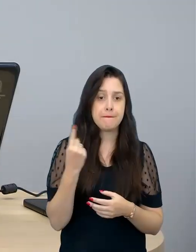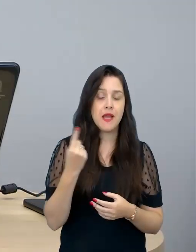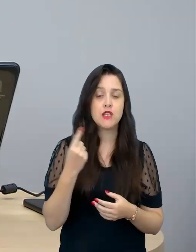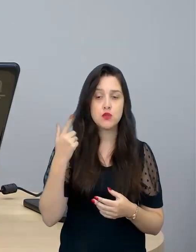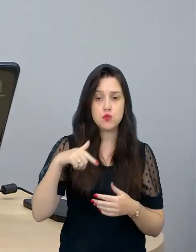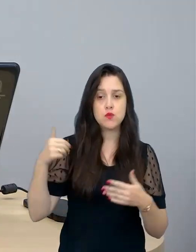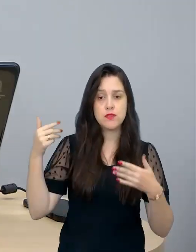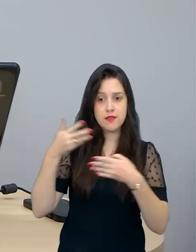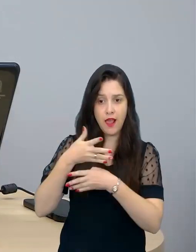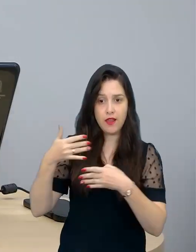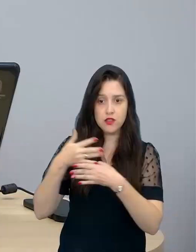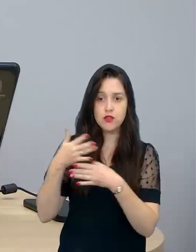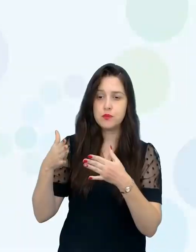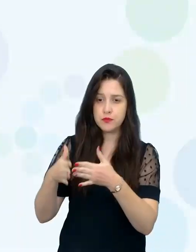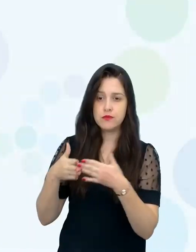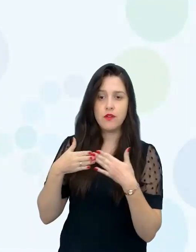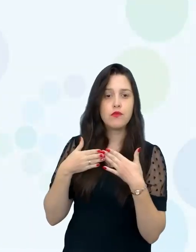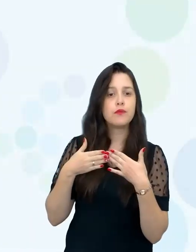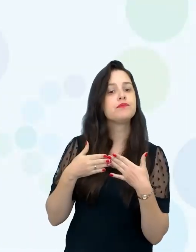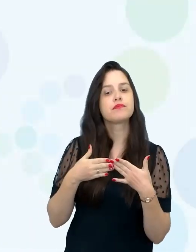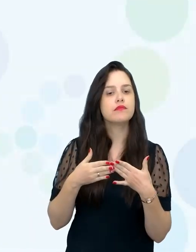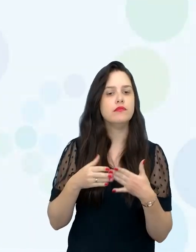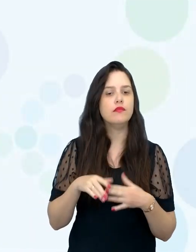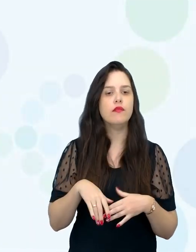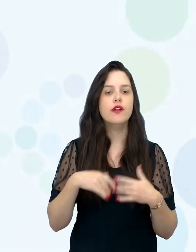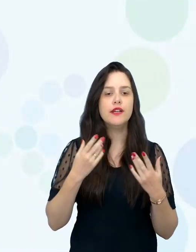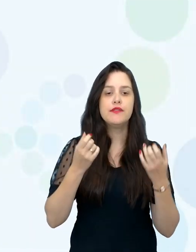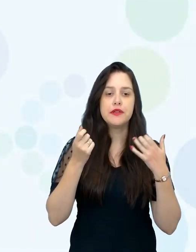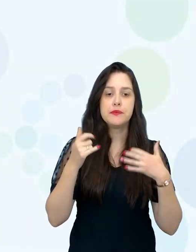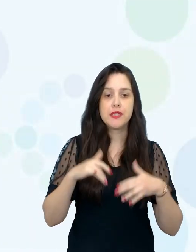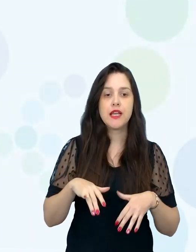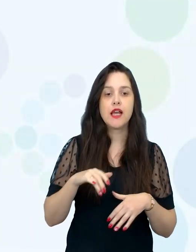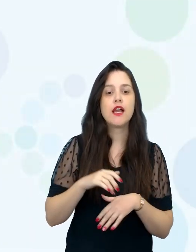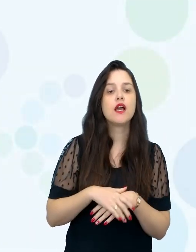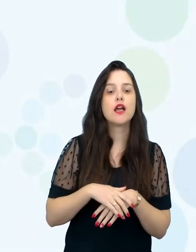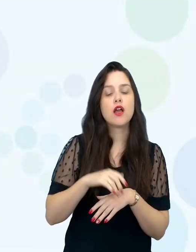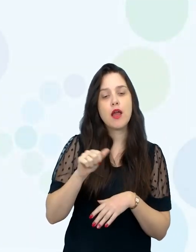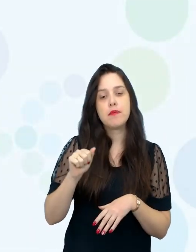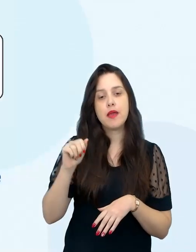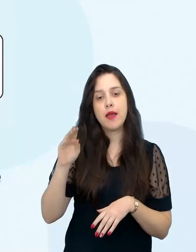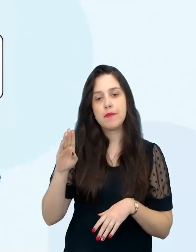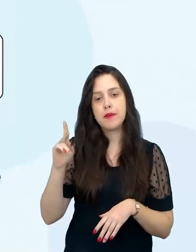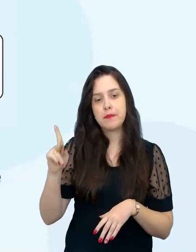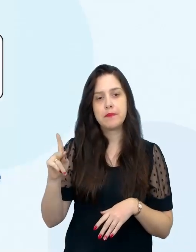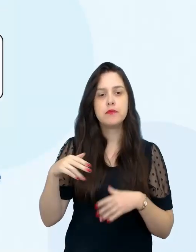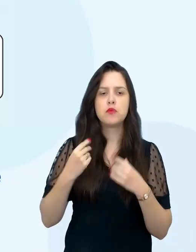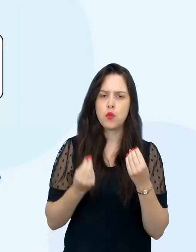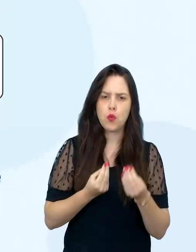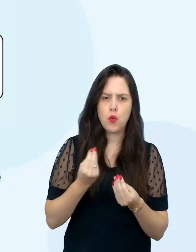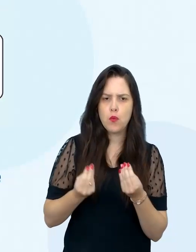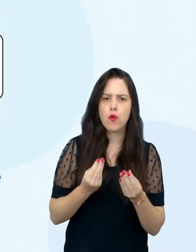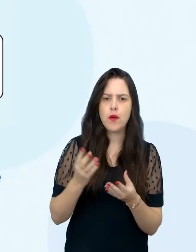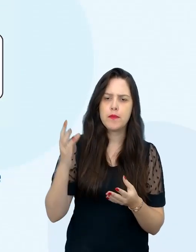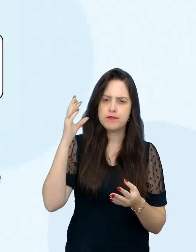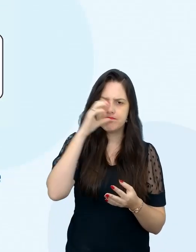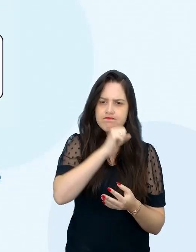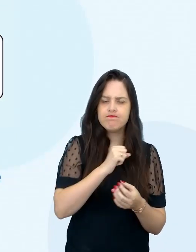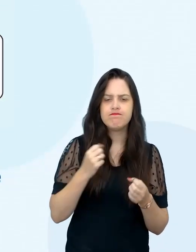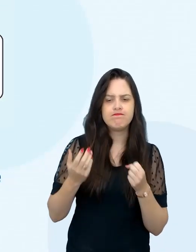favor, produção, a gente tem aí um esqueminha que mostra, né, mais ou menos aí as etapas. Então, é esse